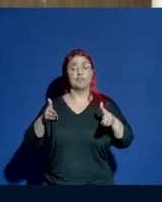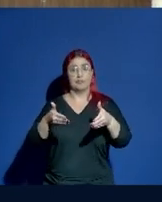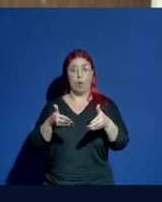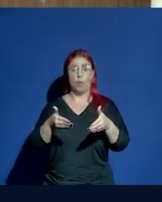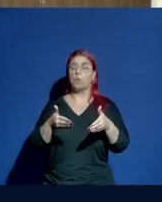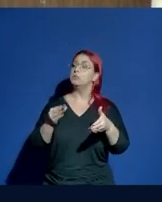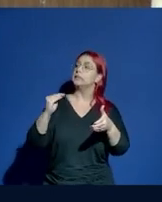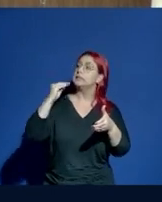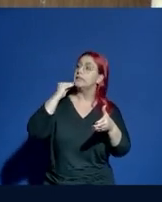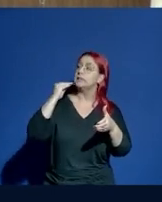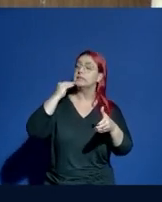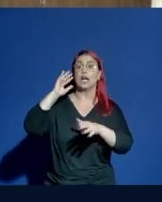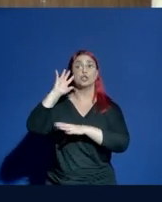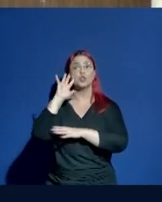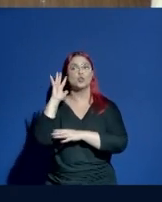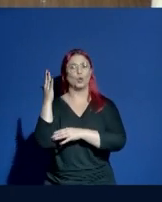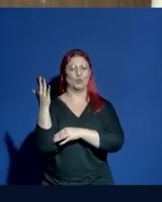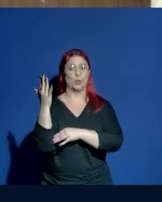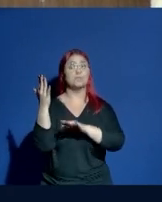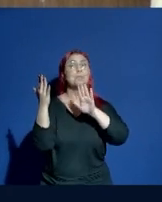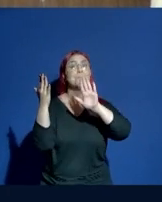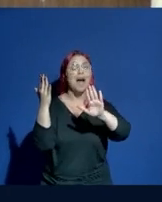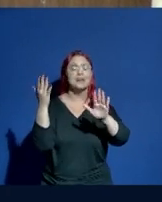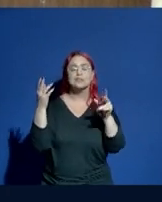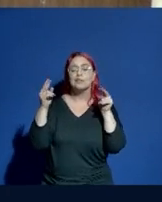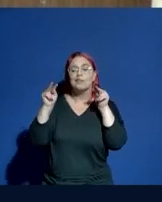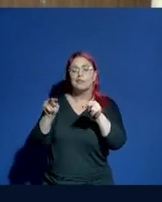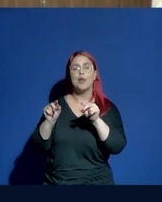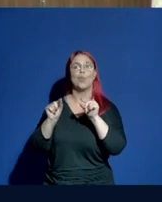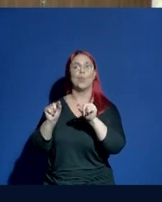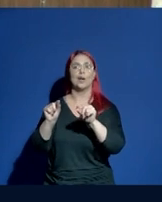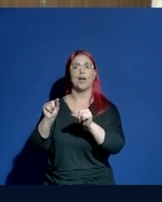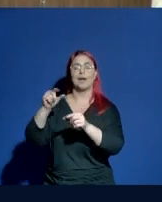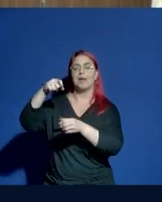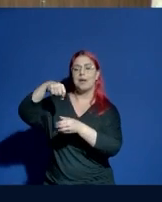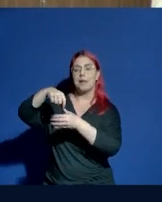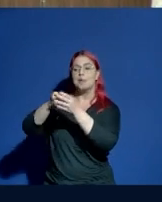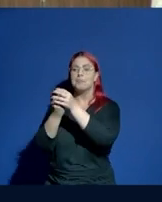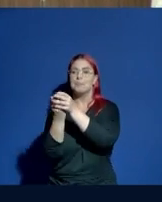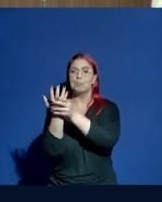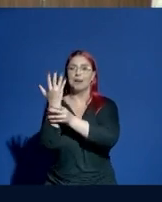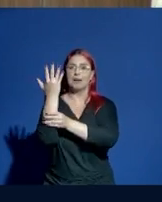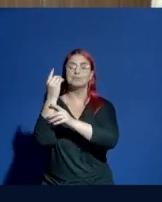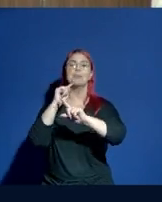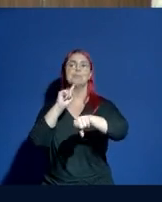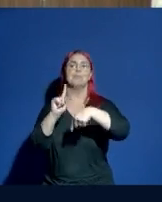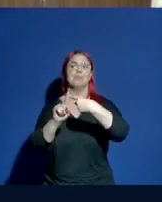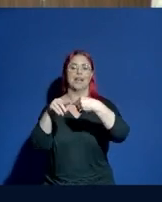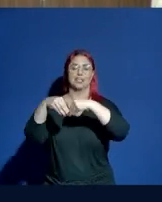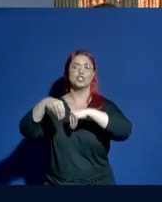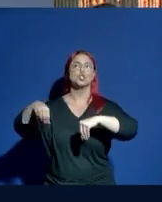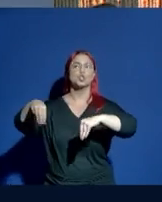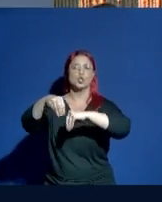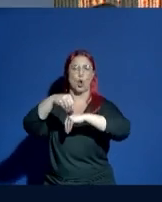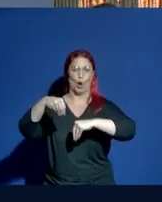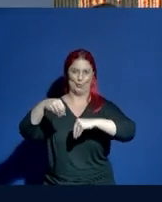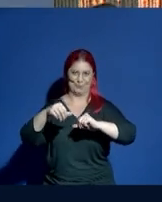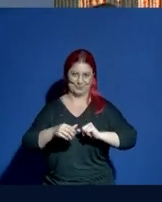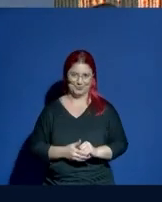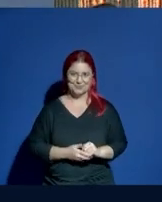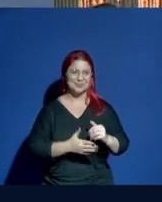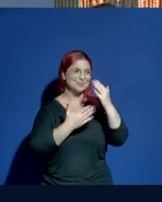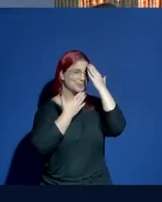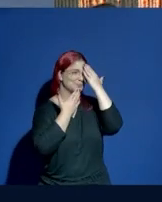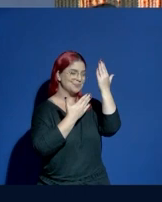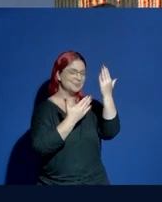soluções olhando principalmente para planta e solo esse é o nosso negócio Obrigado